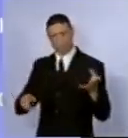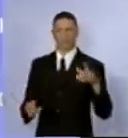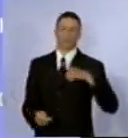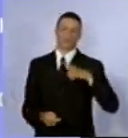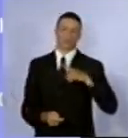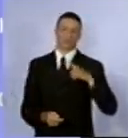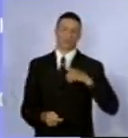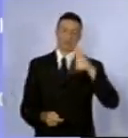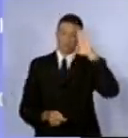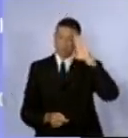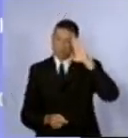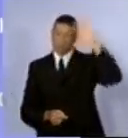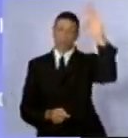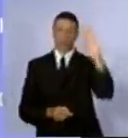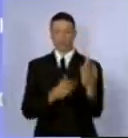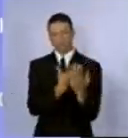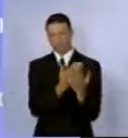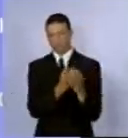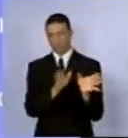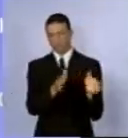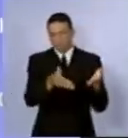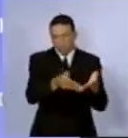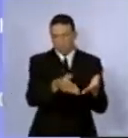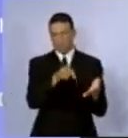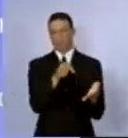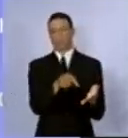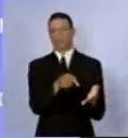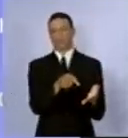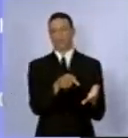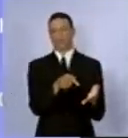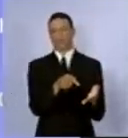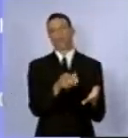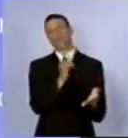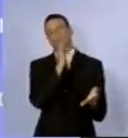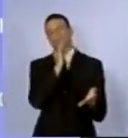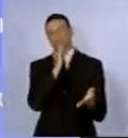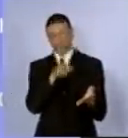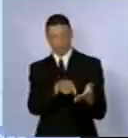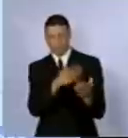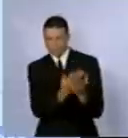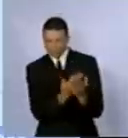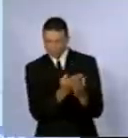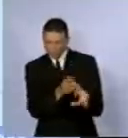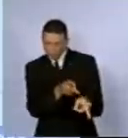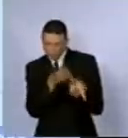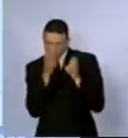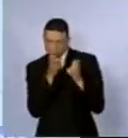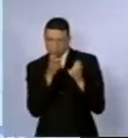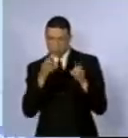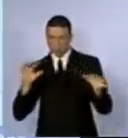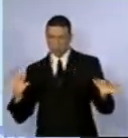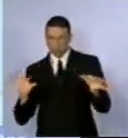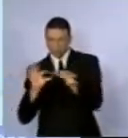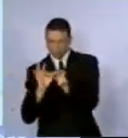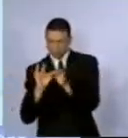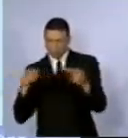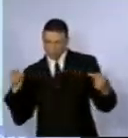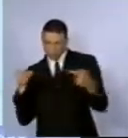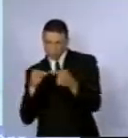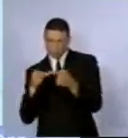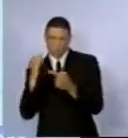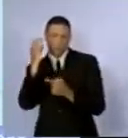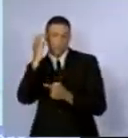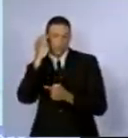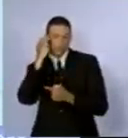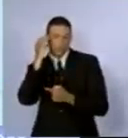são os estudos-chave. Eles também encontraram aqui que existe uma relação quando esse aparelho é